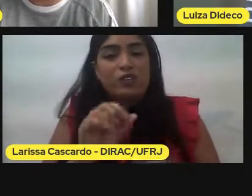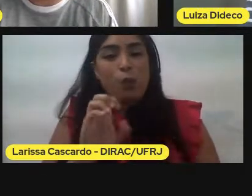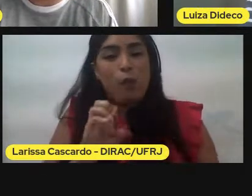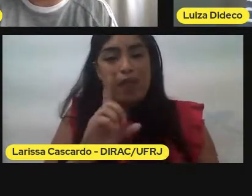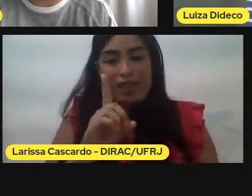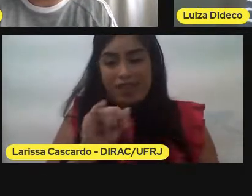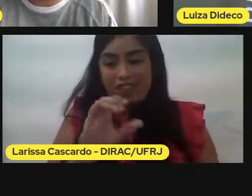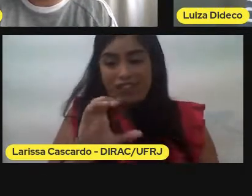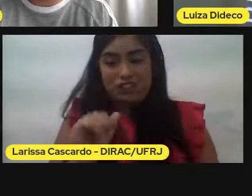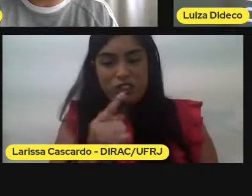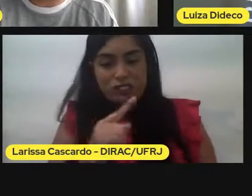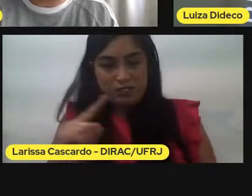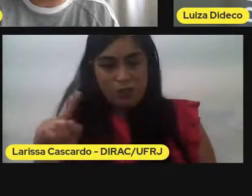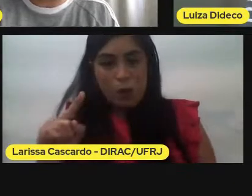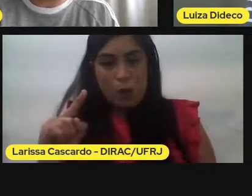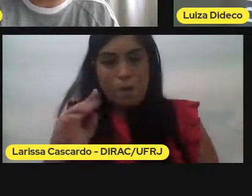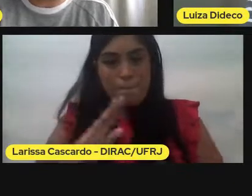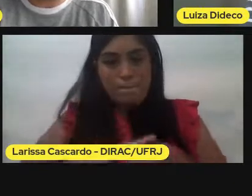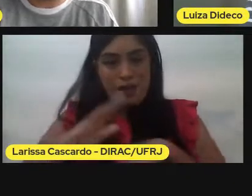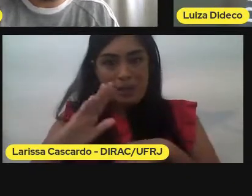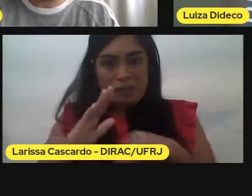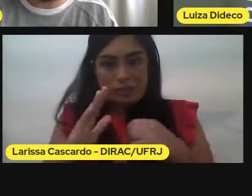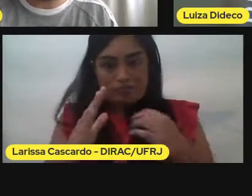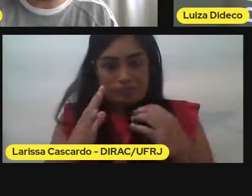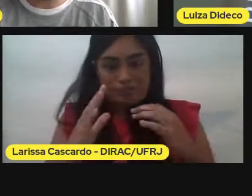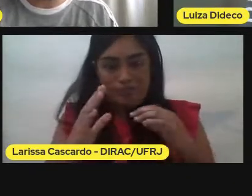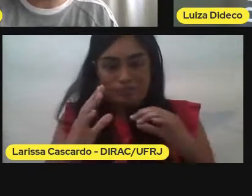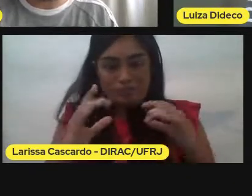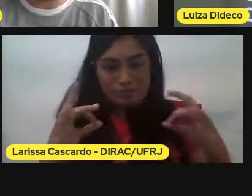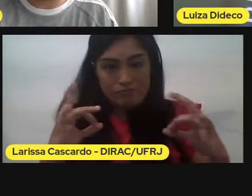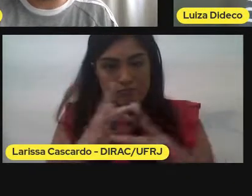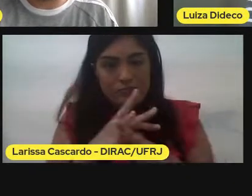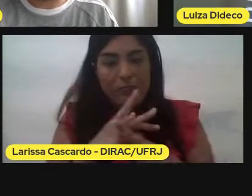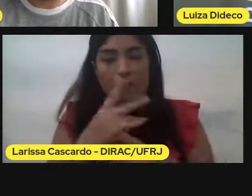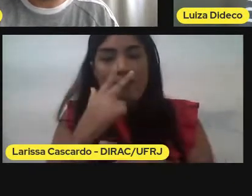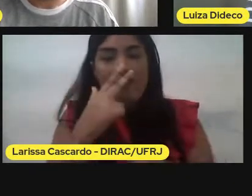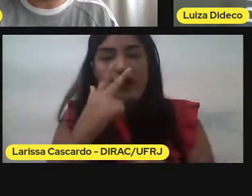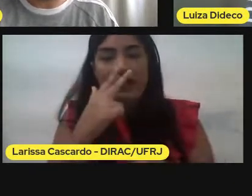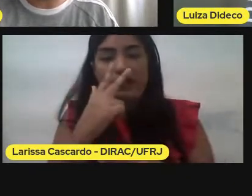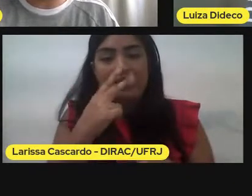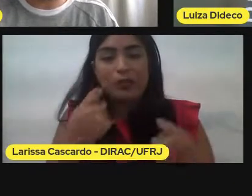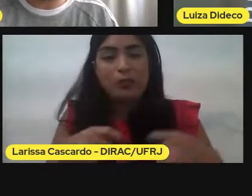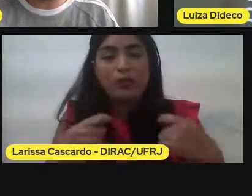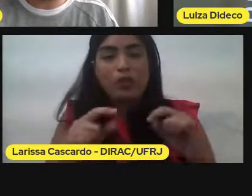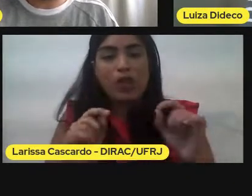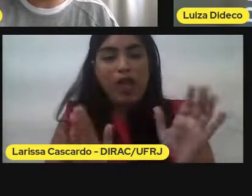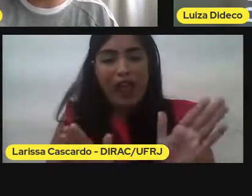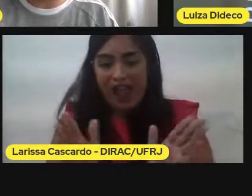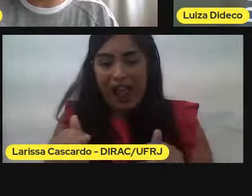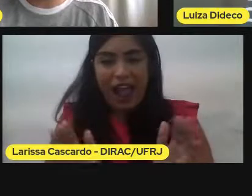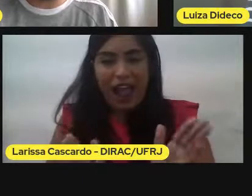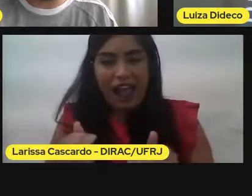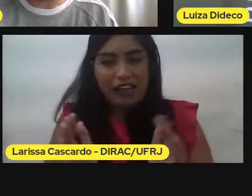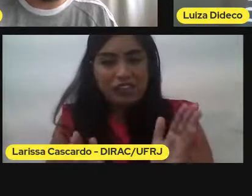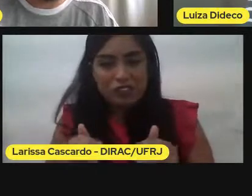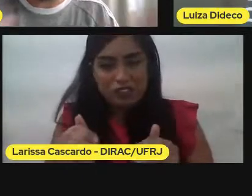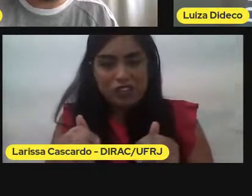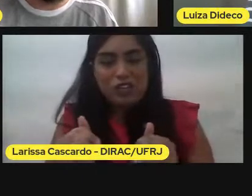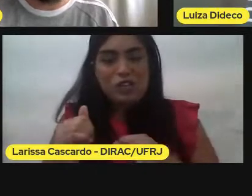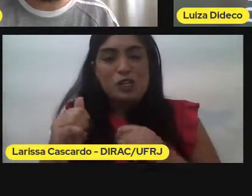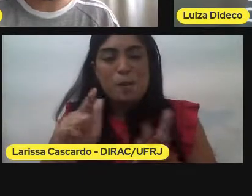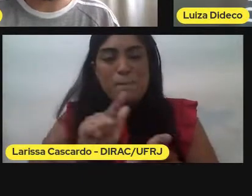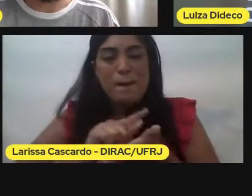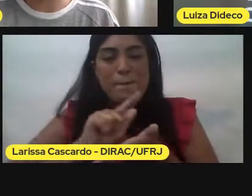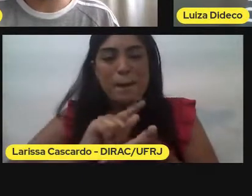do livro do Desassossego, essa edição teria que ser uma grande caixa de papelão cheia de papéis soltos. E você organizaria